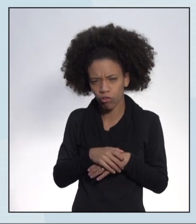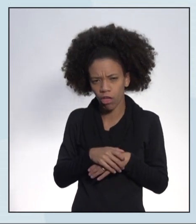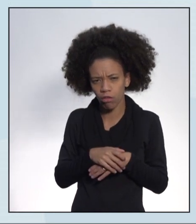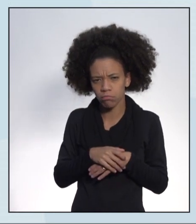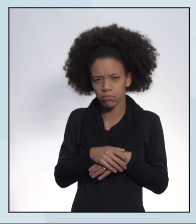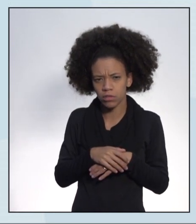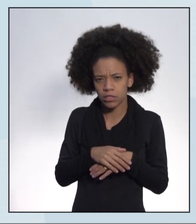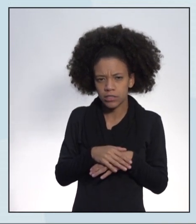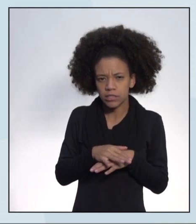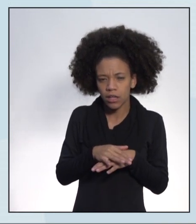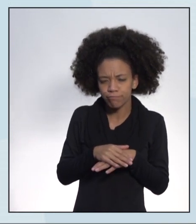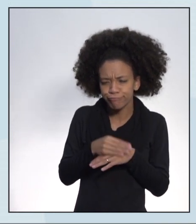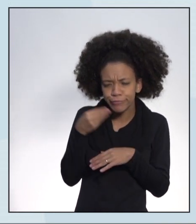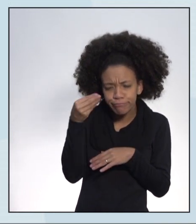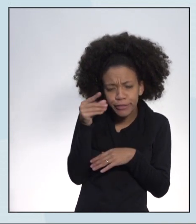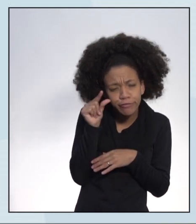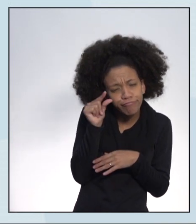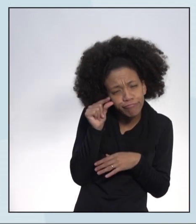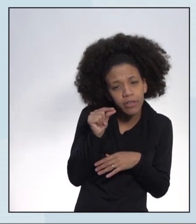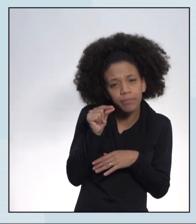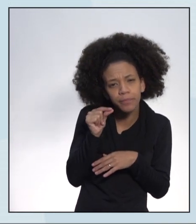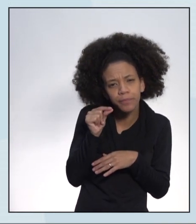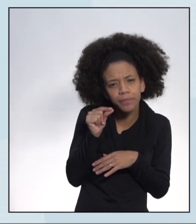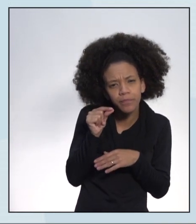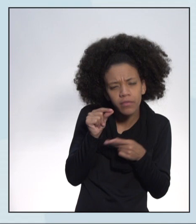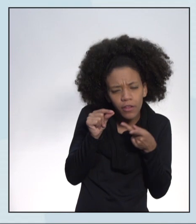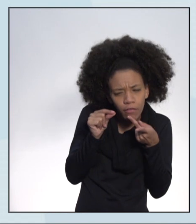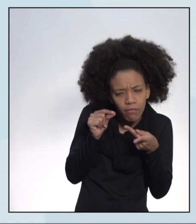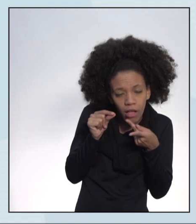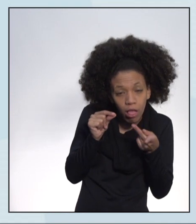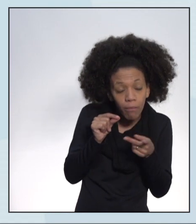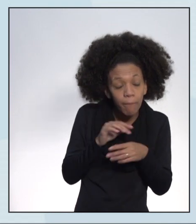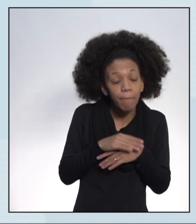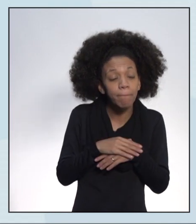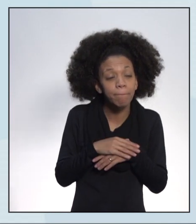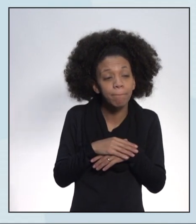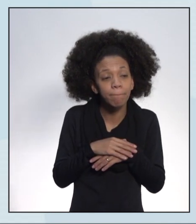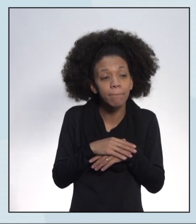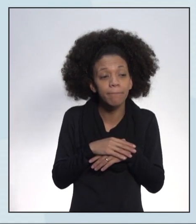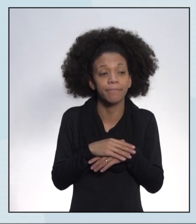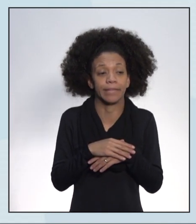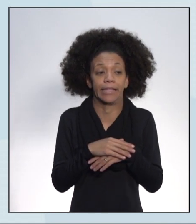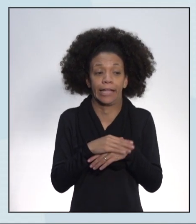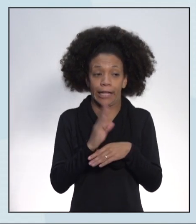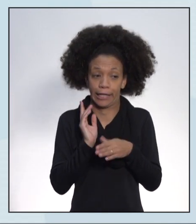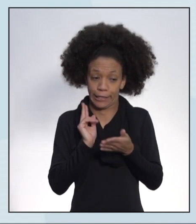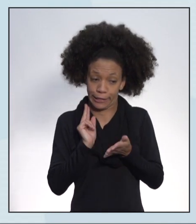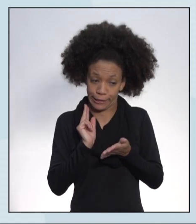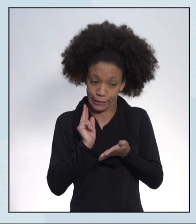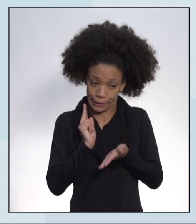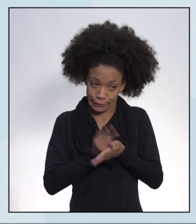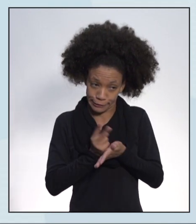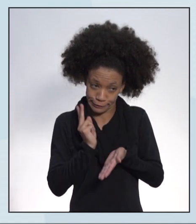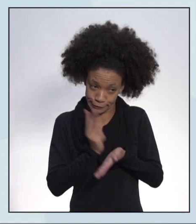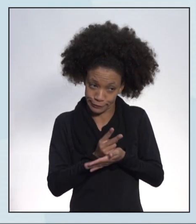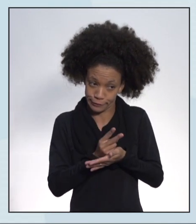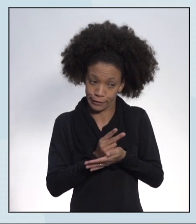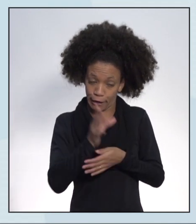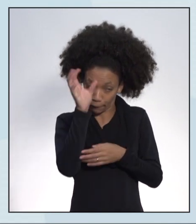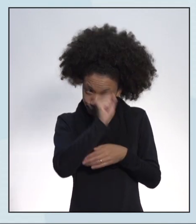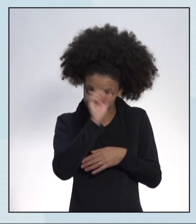menor experiência, murmurou a pobre agulha. Ande, aprende,